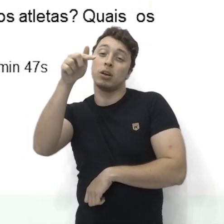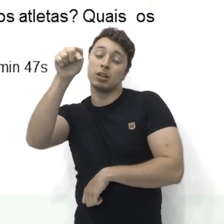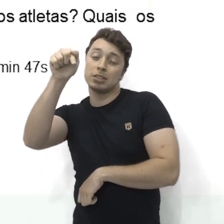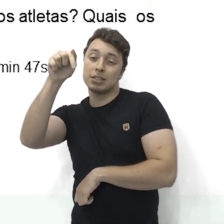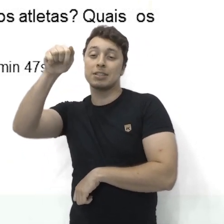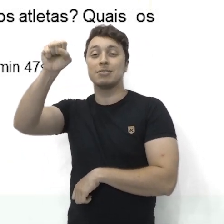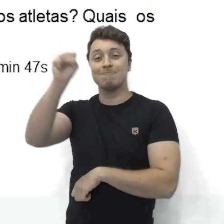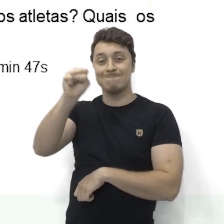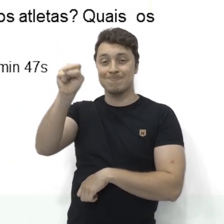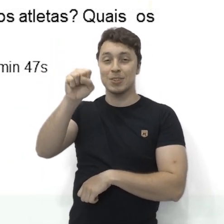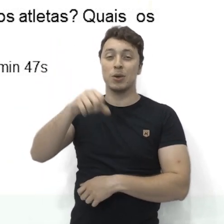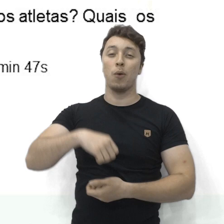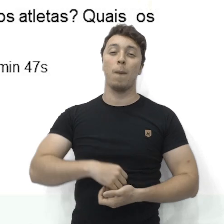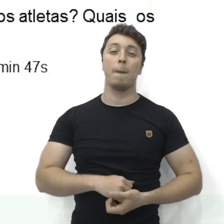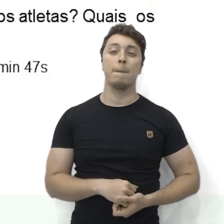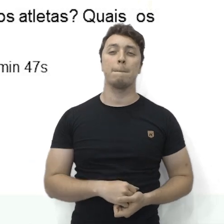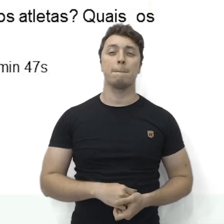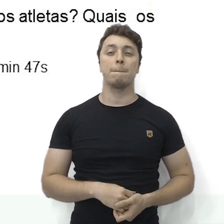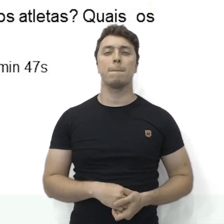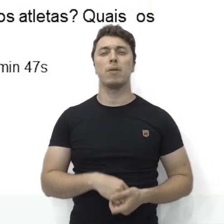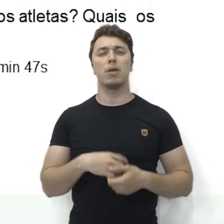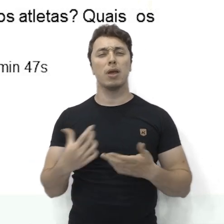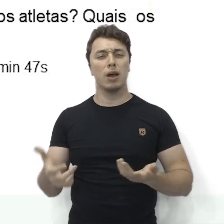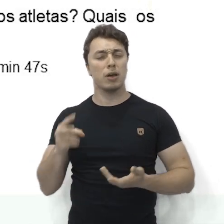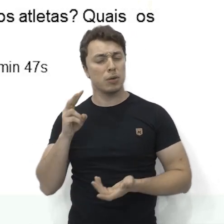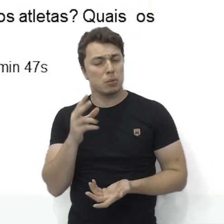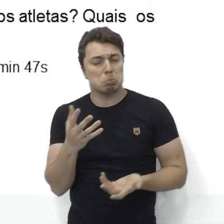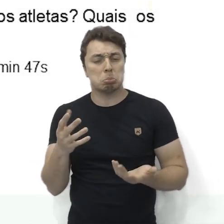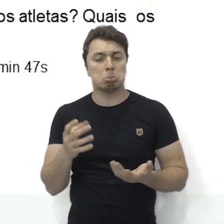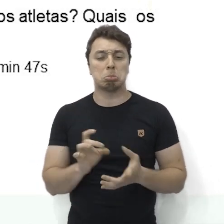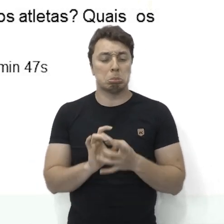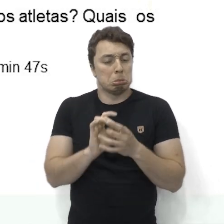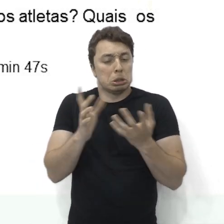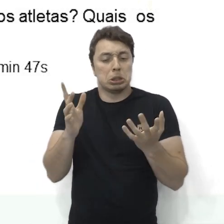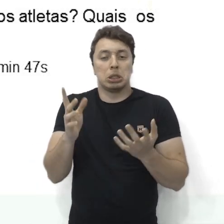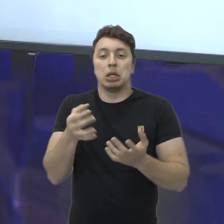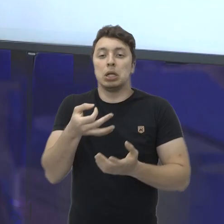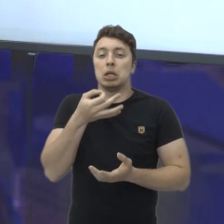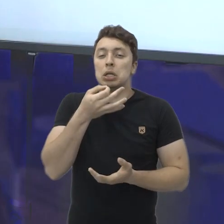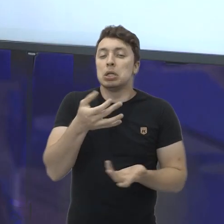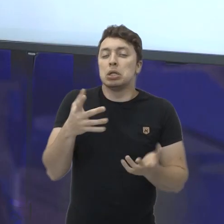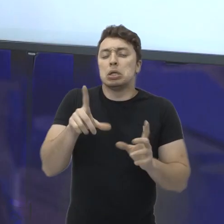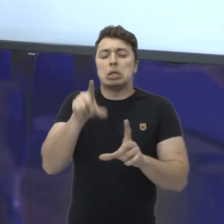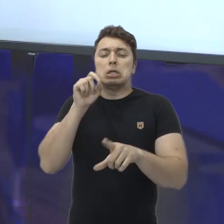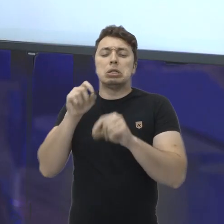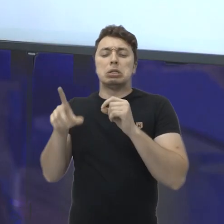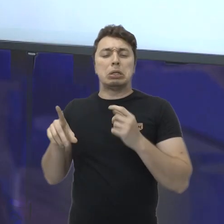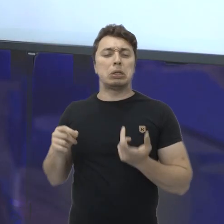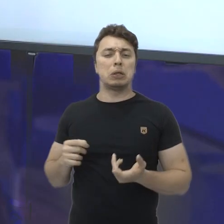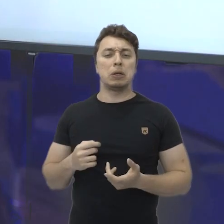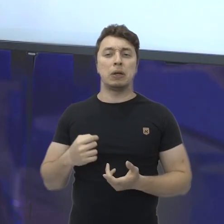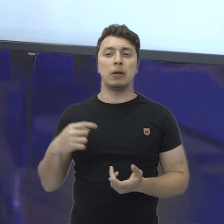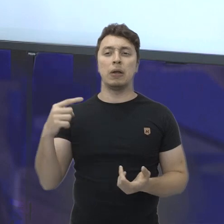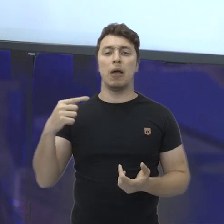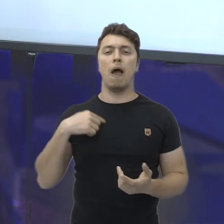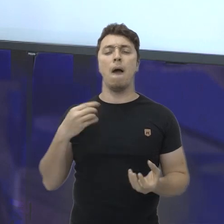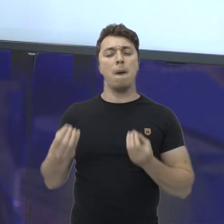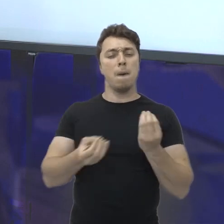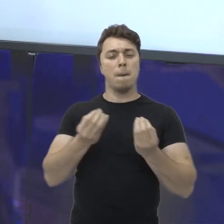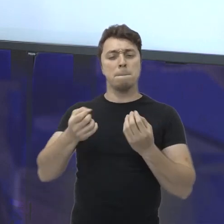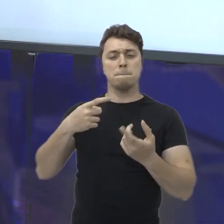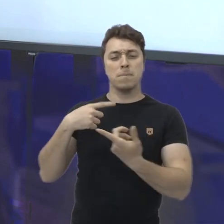segundos. E aí, você fica a critério como desempate. Você escolhe como é que você utilizaria